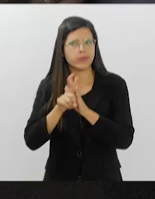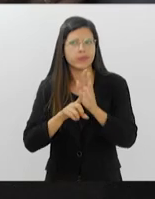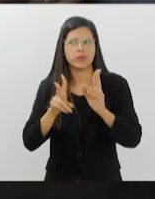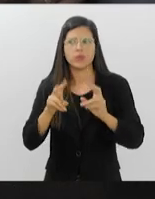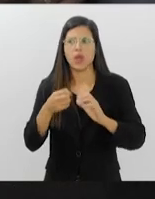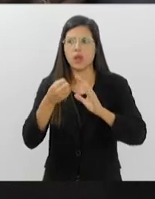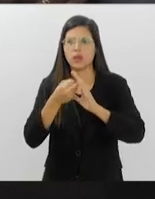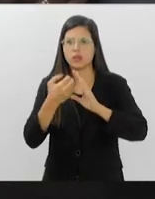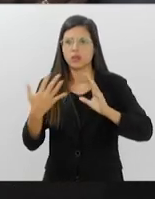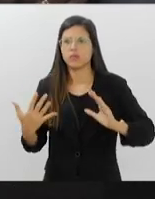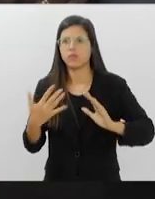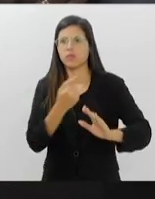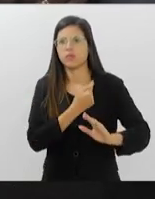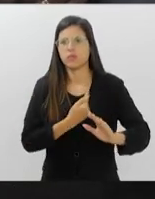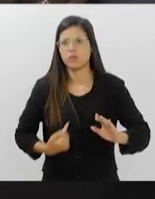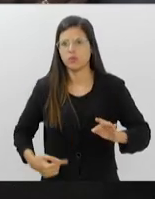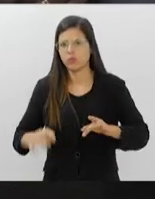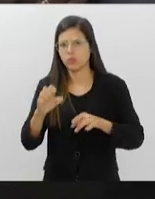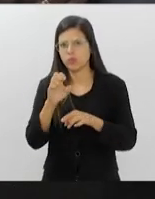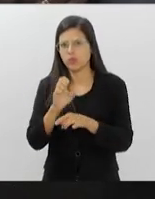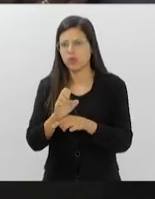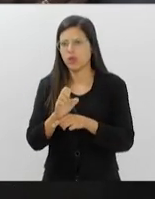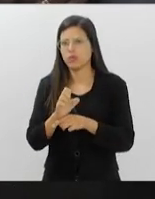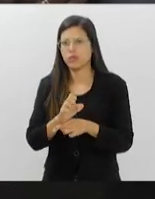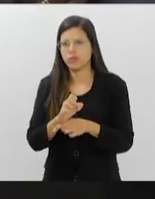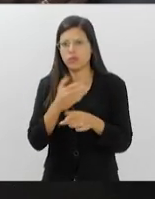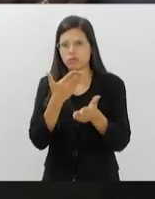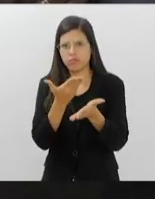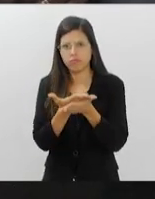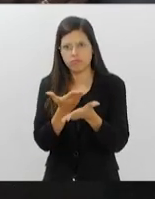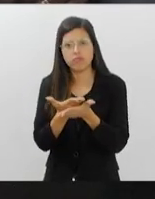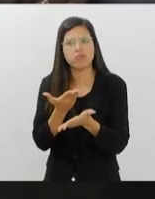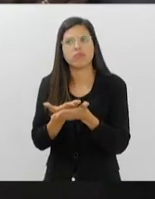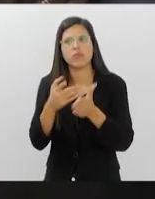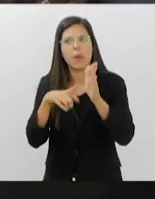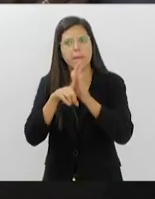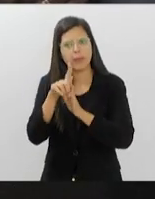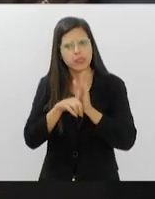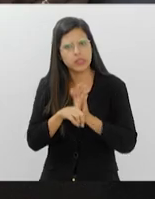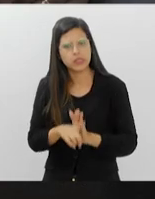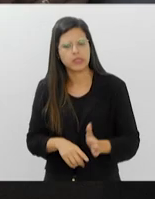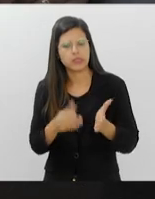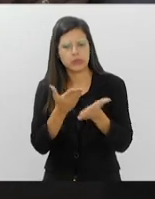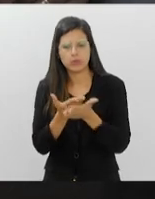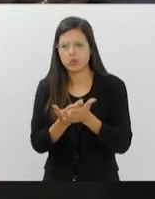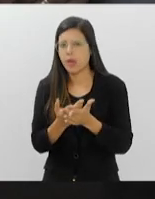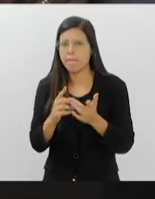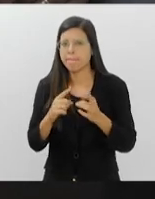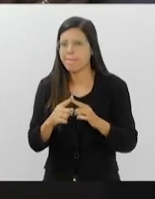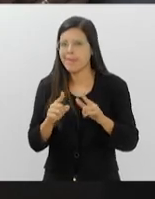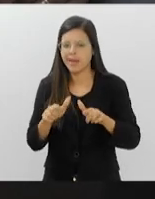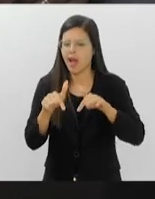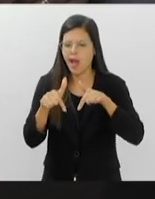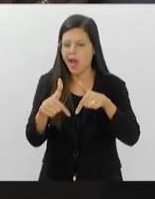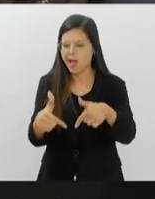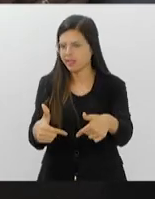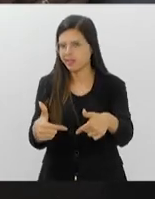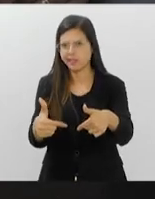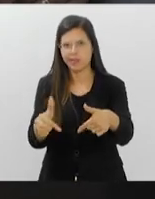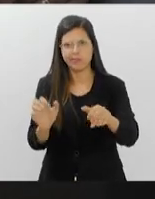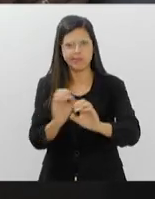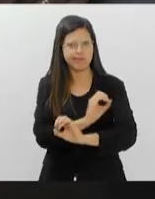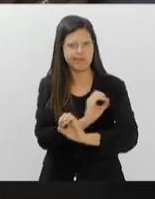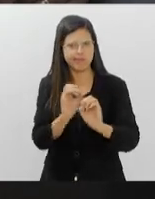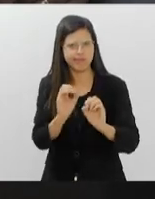do governo do Estado é estudar, estudar, estudar, mas não concretiza